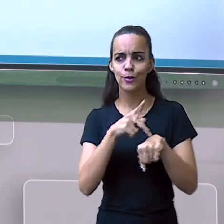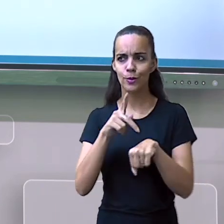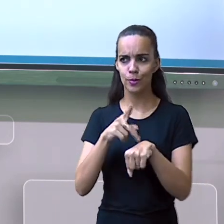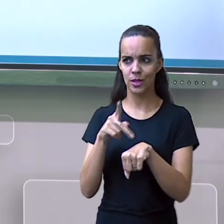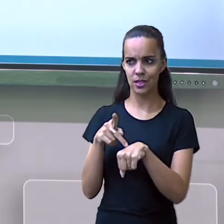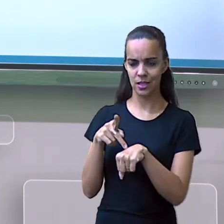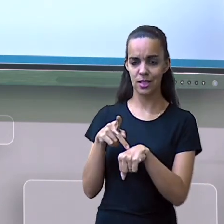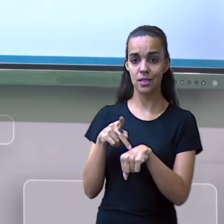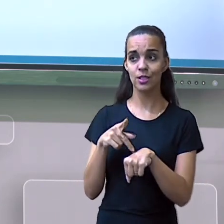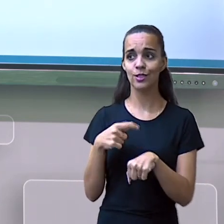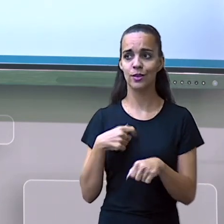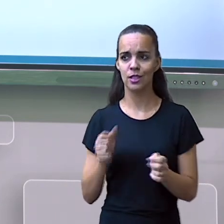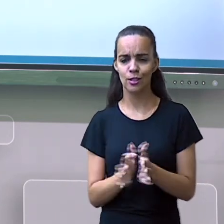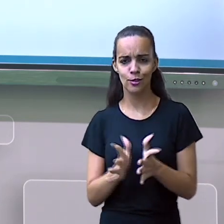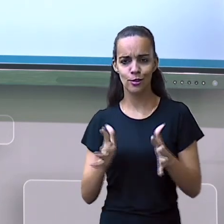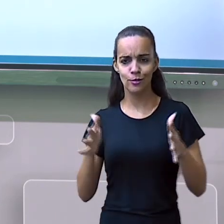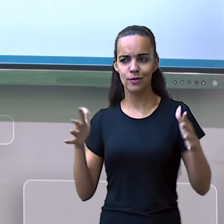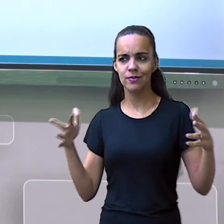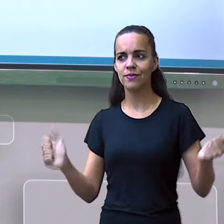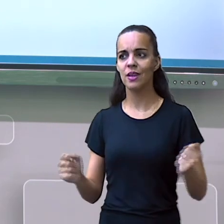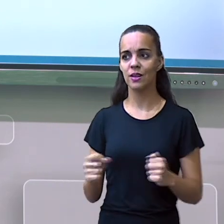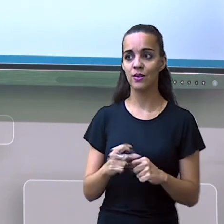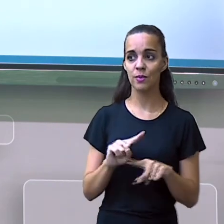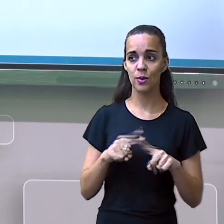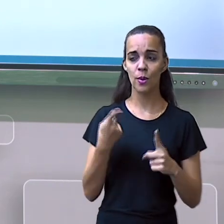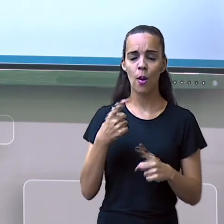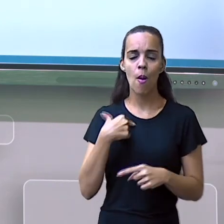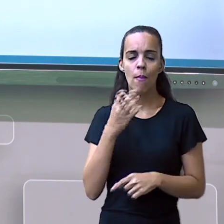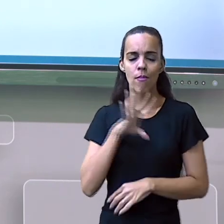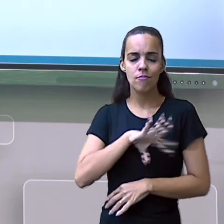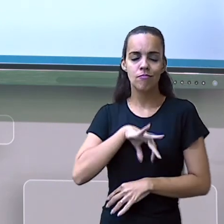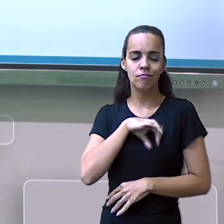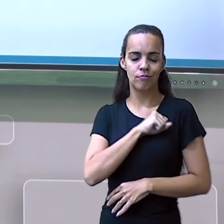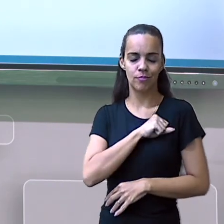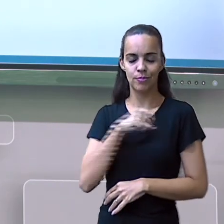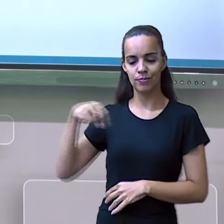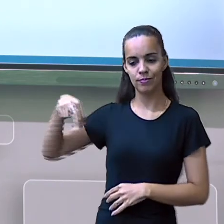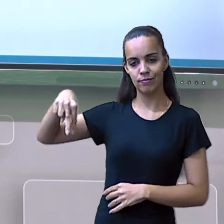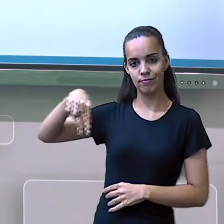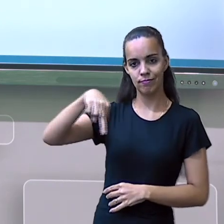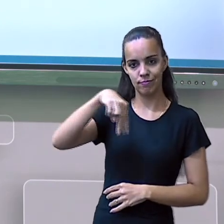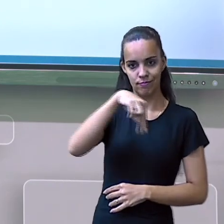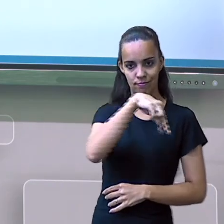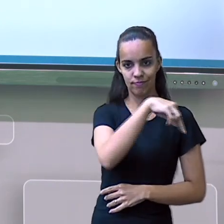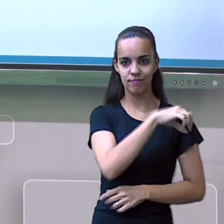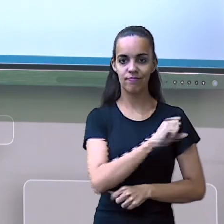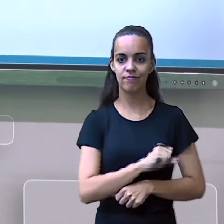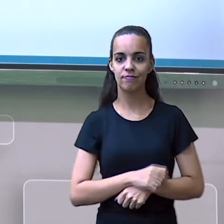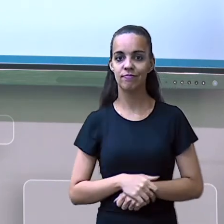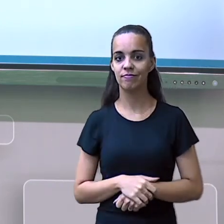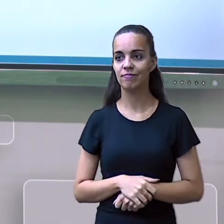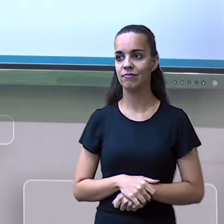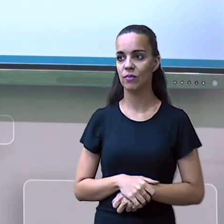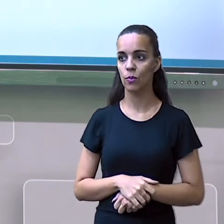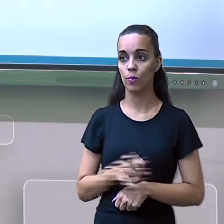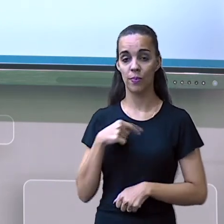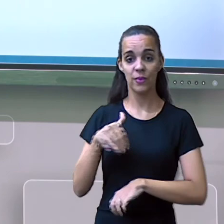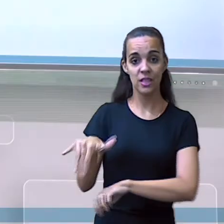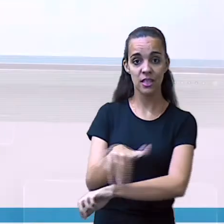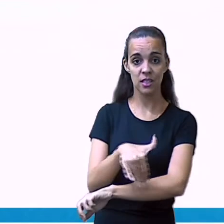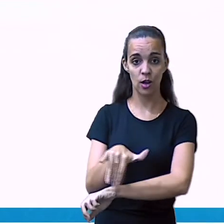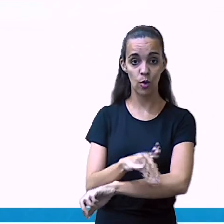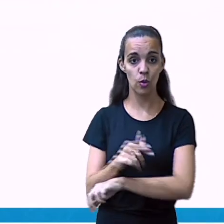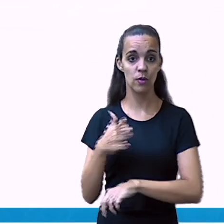pedrinhas de brilhantes, para o meu amor passar. Nessa